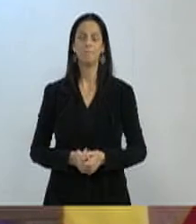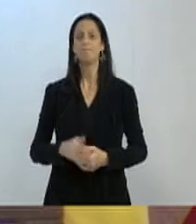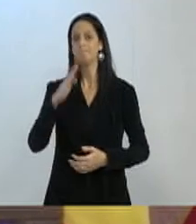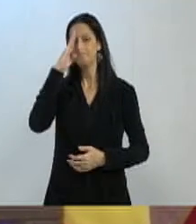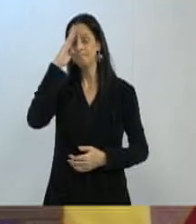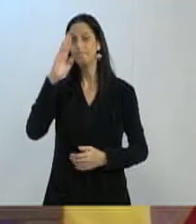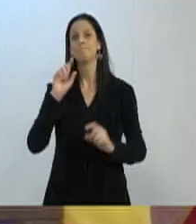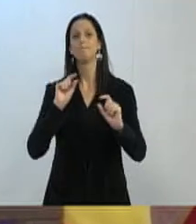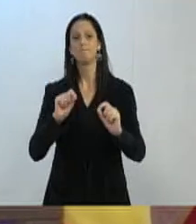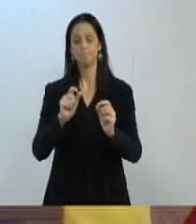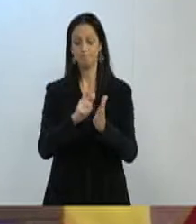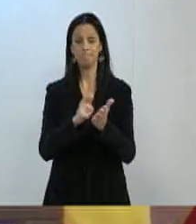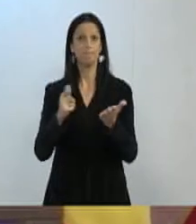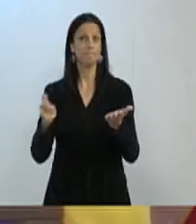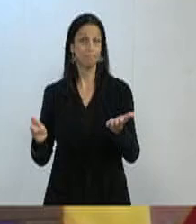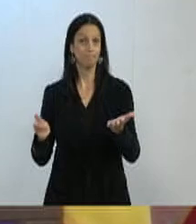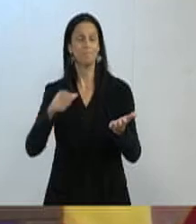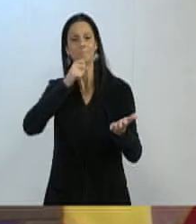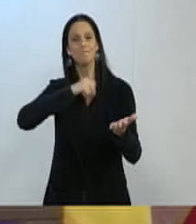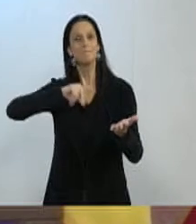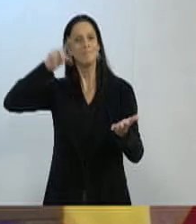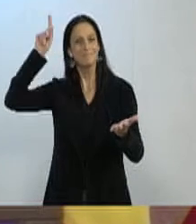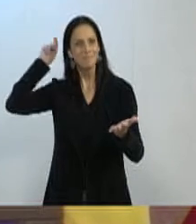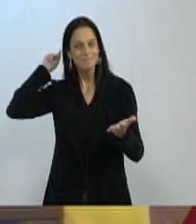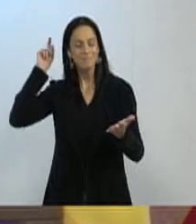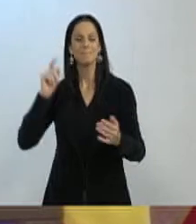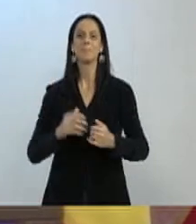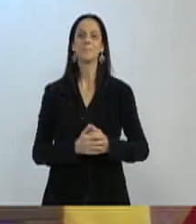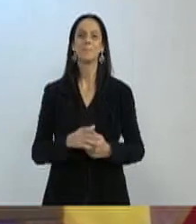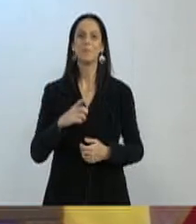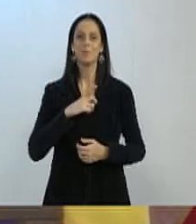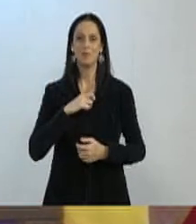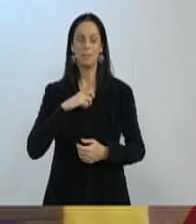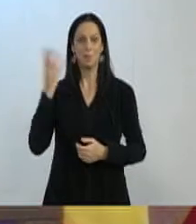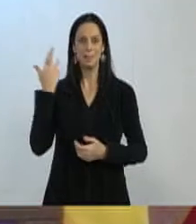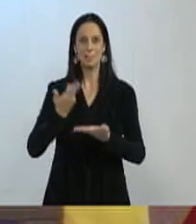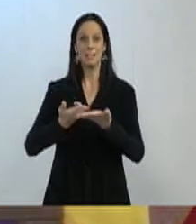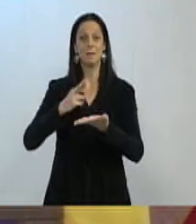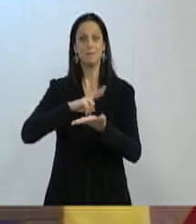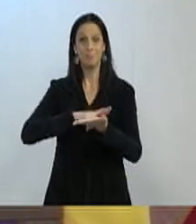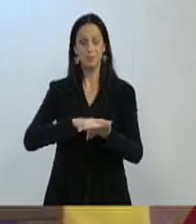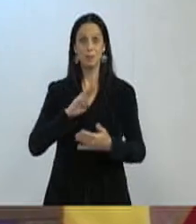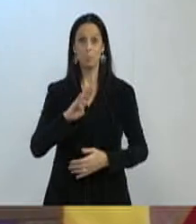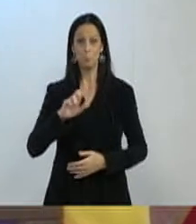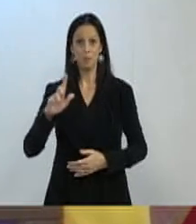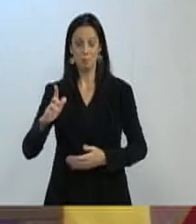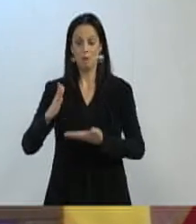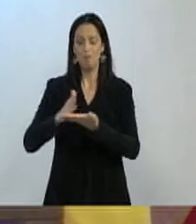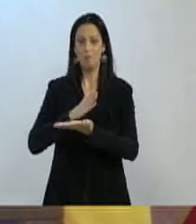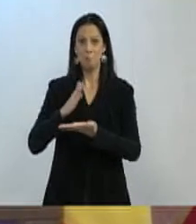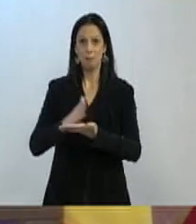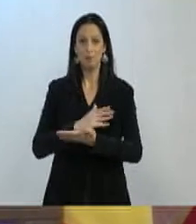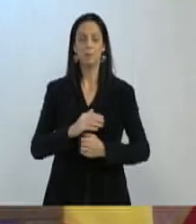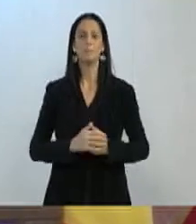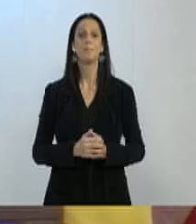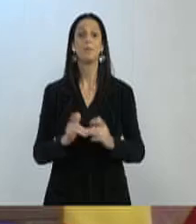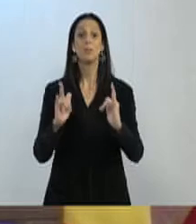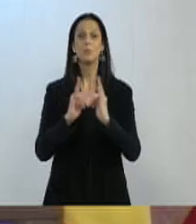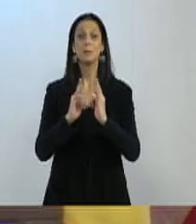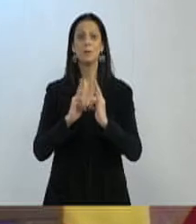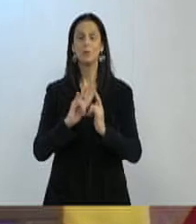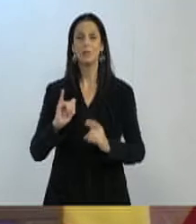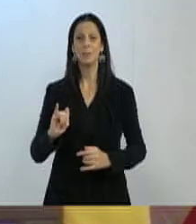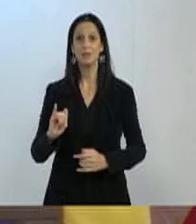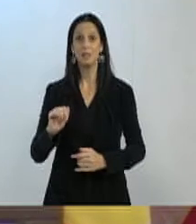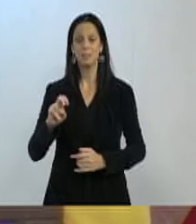Principalmente com os jornais de época online, o Revista Blumenau em Cadernos, o Instituto Inarte, e